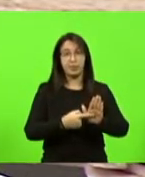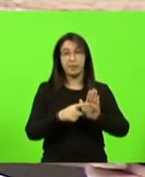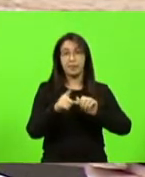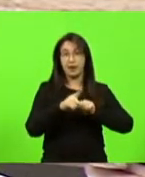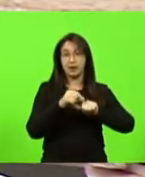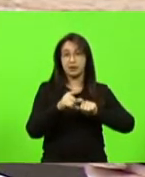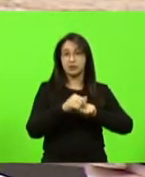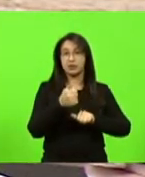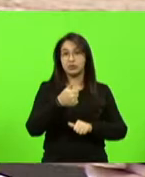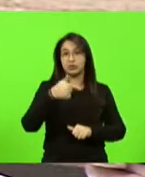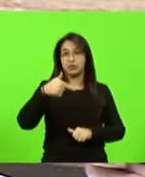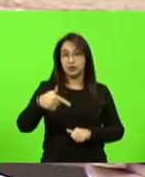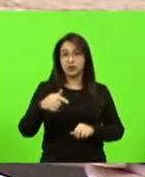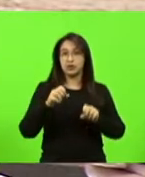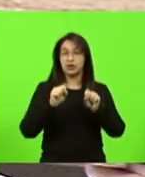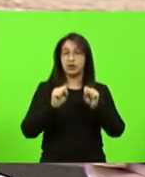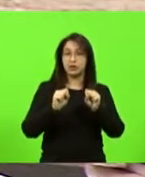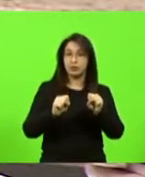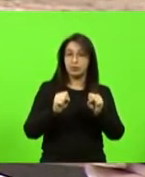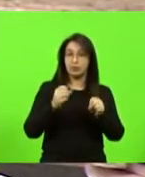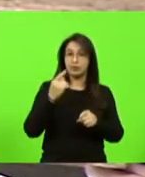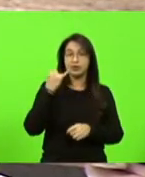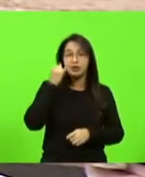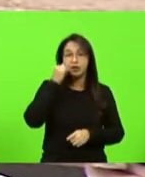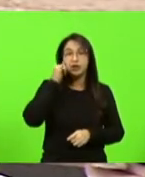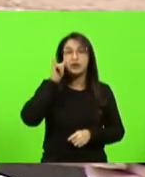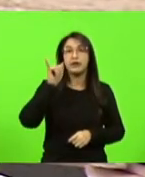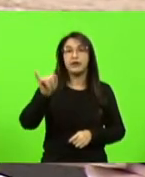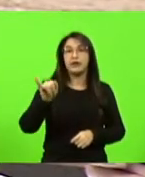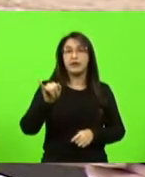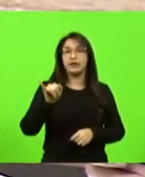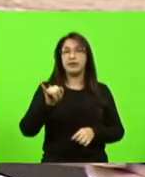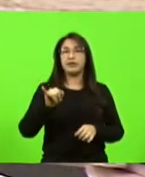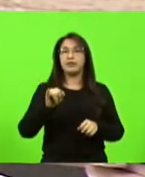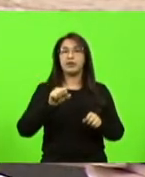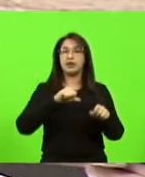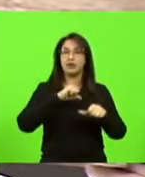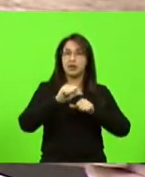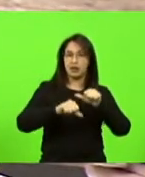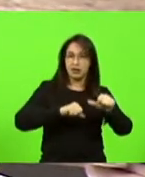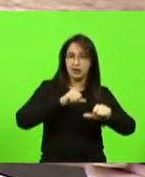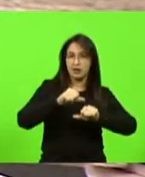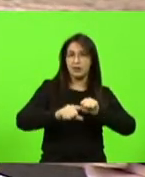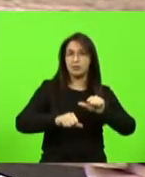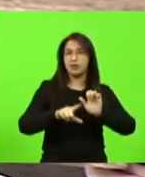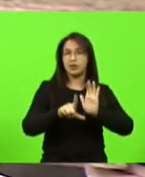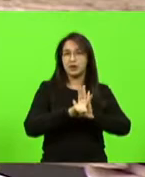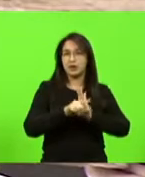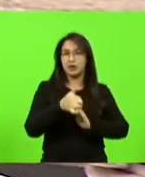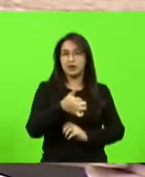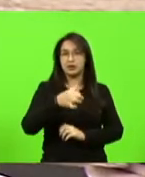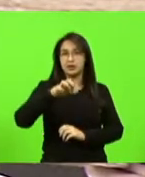efeitos retroativos e evite o lapso criado pela alteração realizada pela Lei